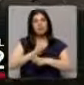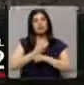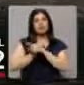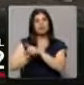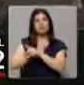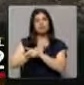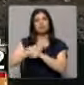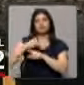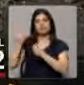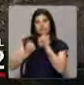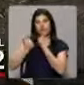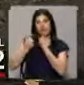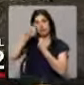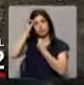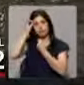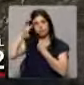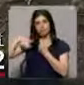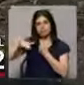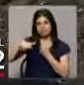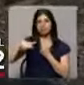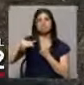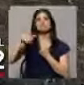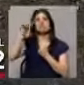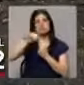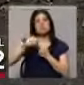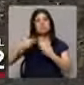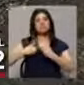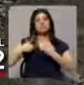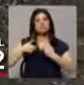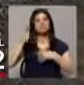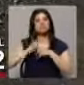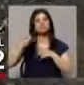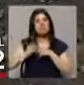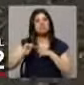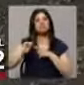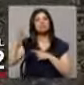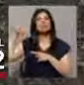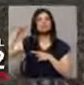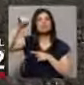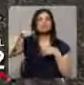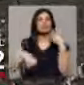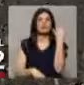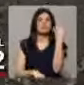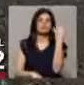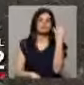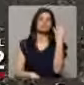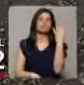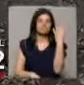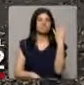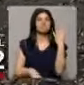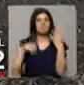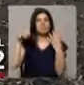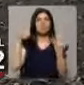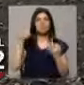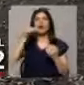meios no terreno eh também das viaturas também os meios Aéreos quatro meios Aéreos que cerca de eh fizeram inúmeras